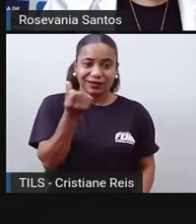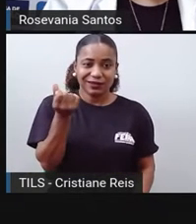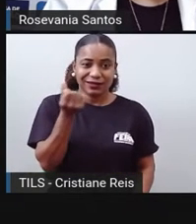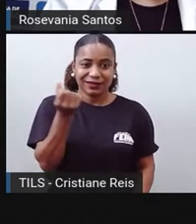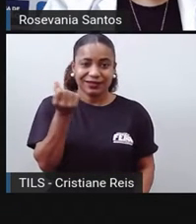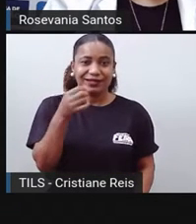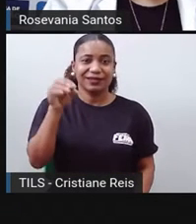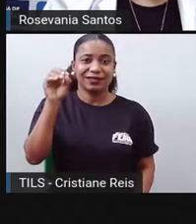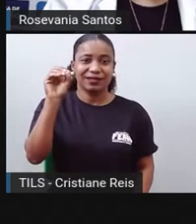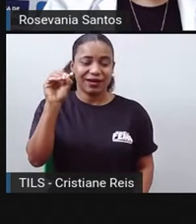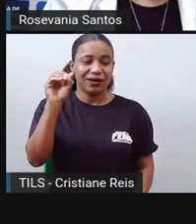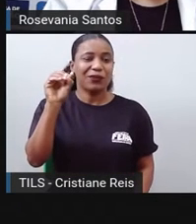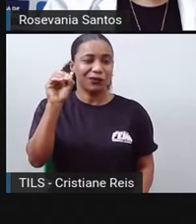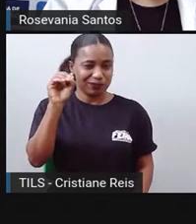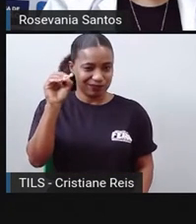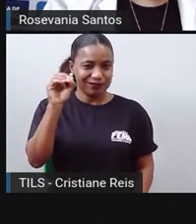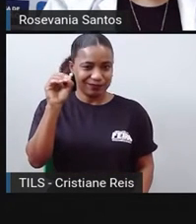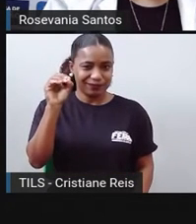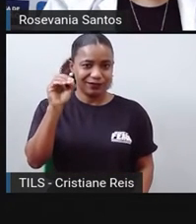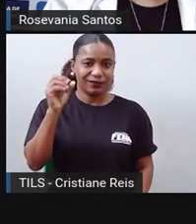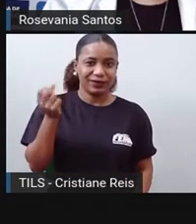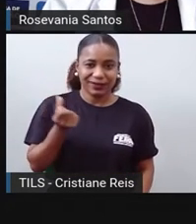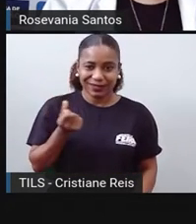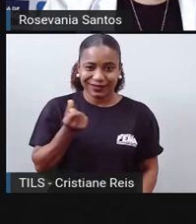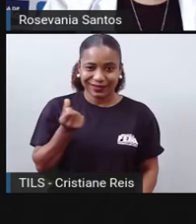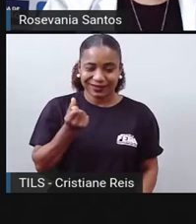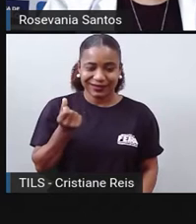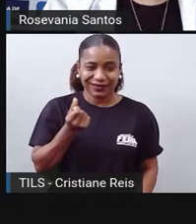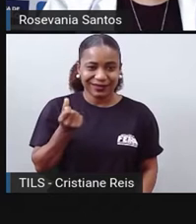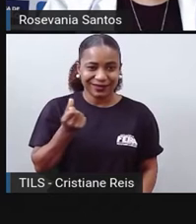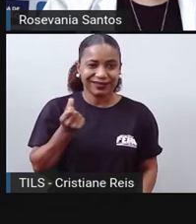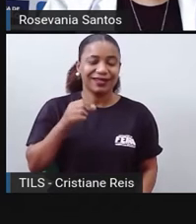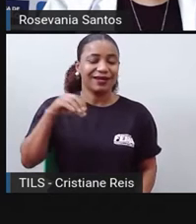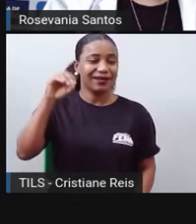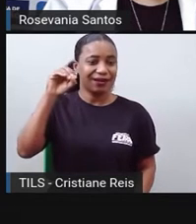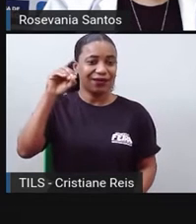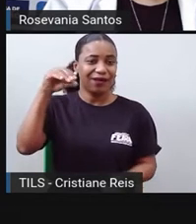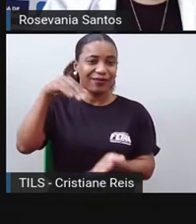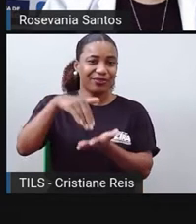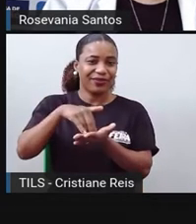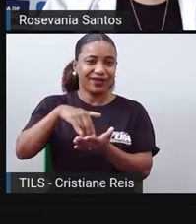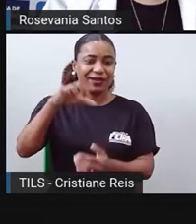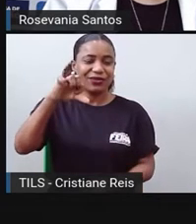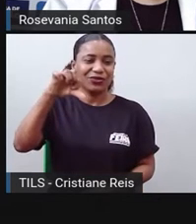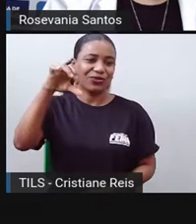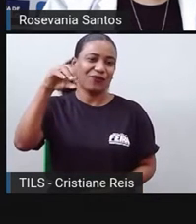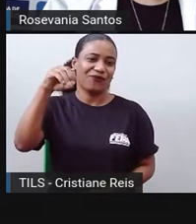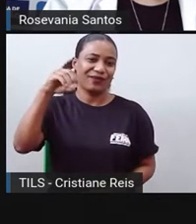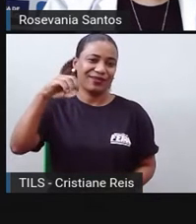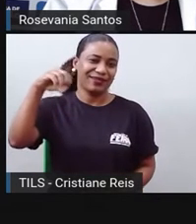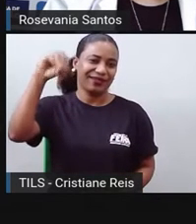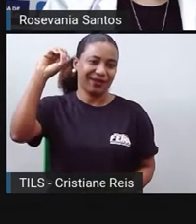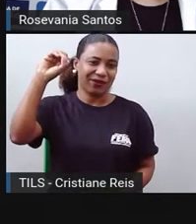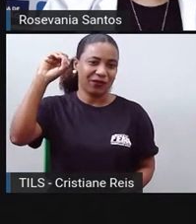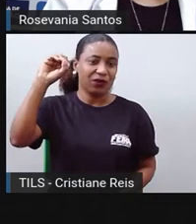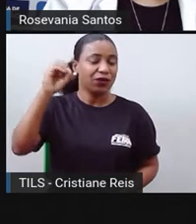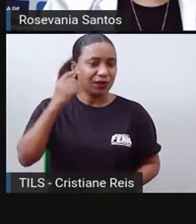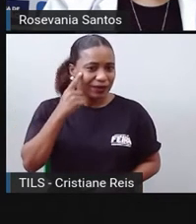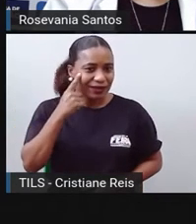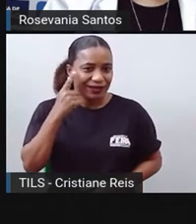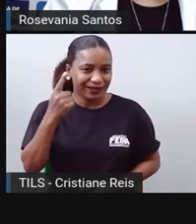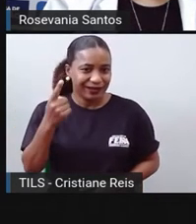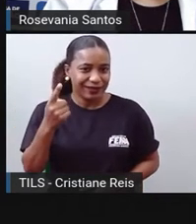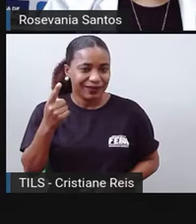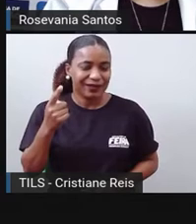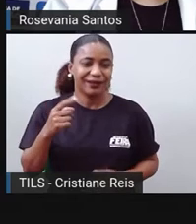ou sul, né? Que aqui também é 66 graus sul, até os 90 graus. Lembram? A gente aqui, né, nos paralelos, a gente